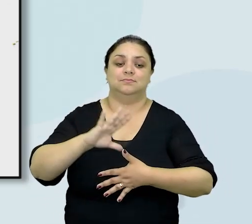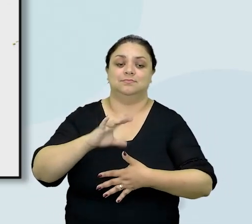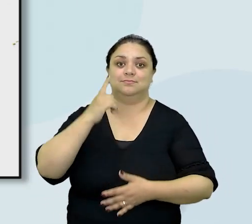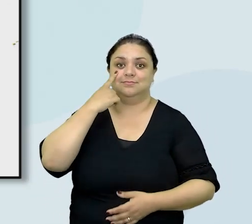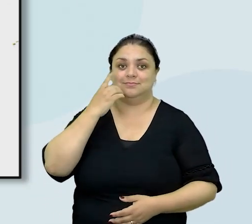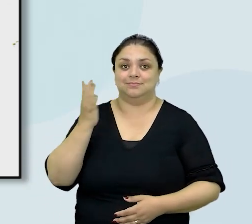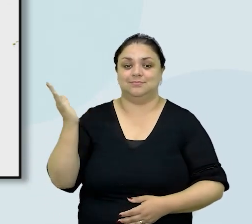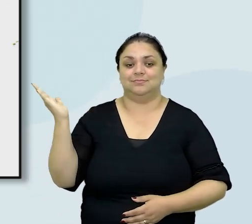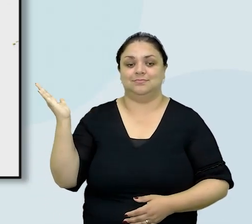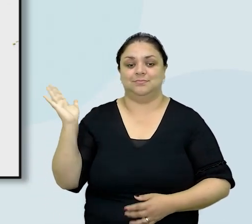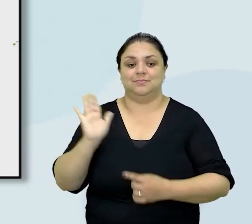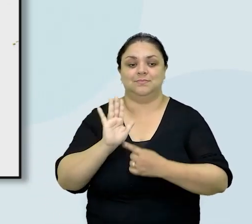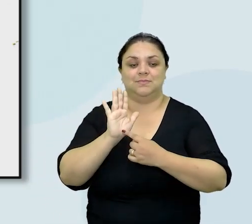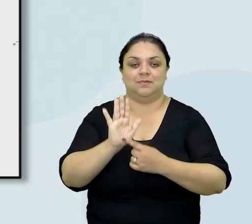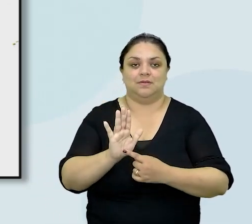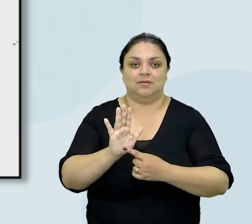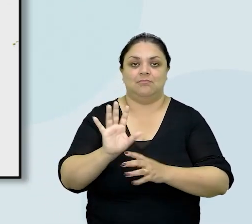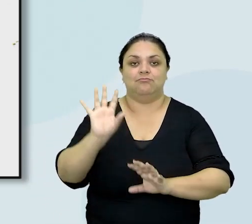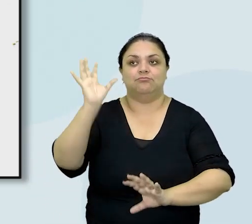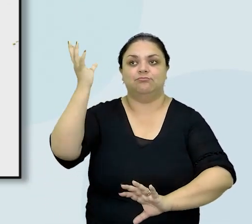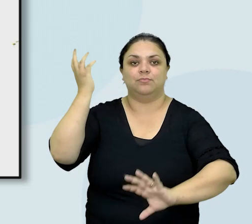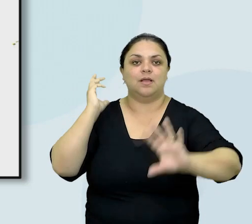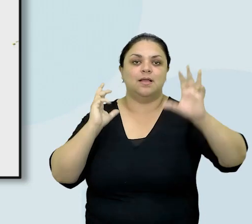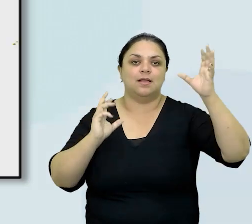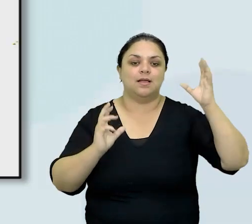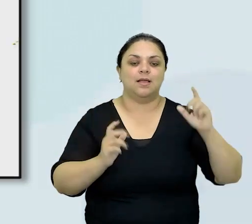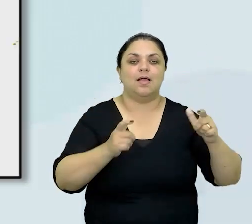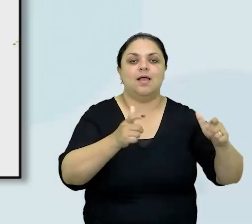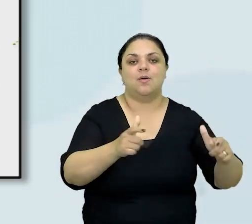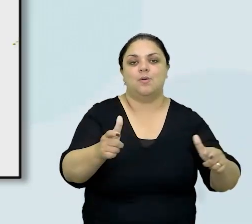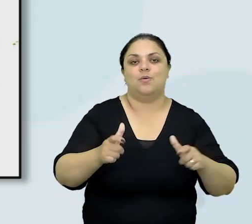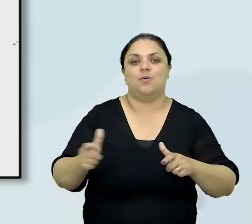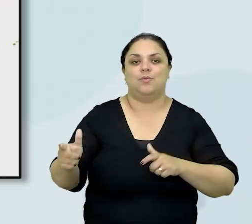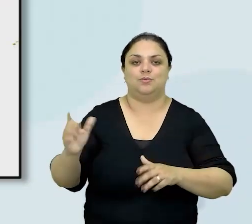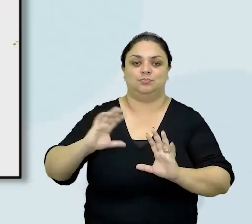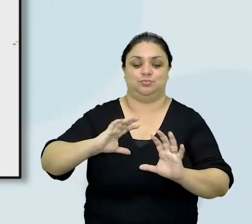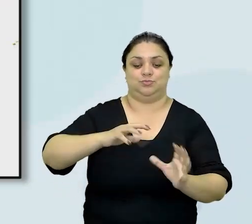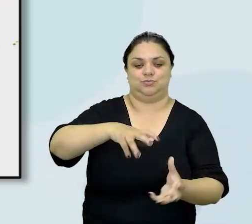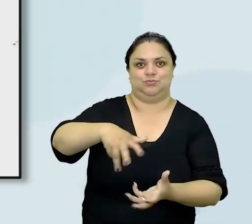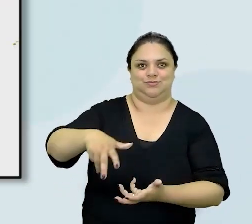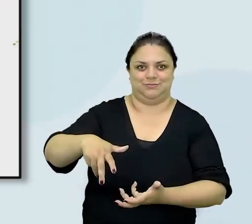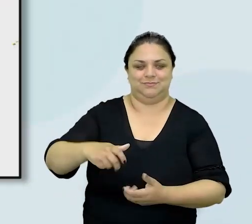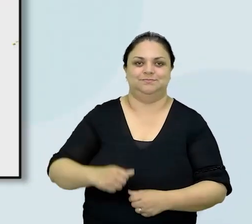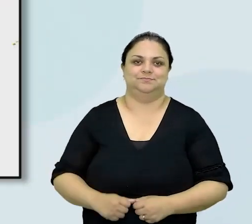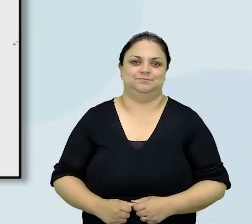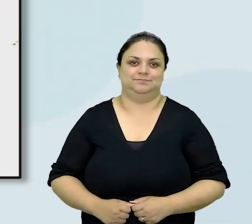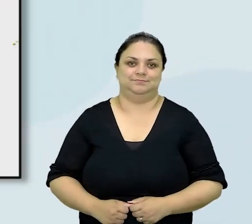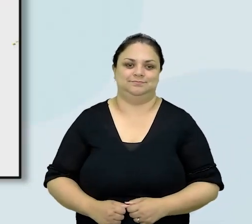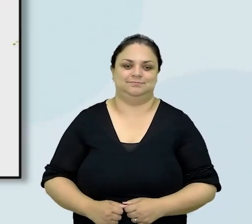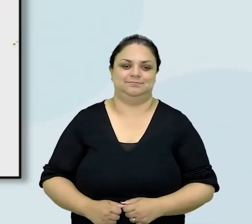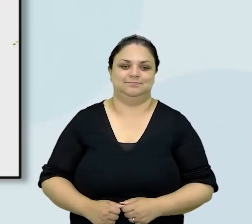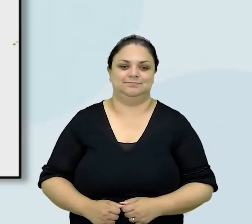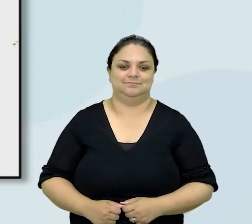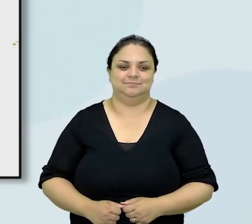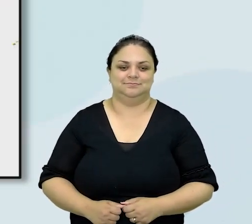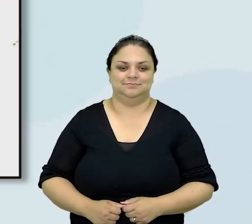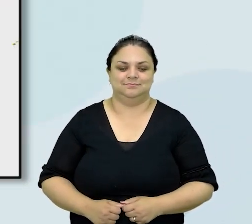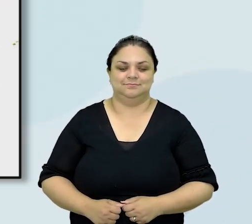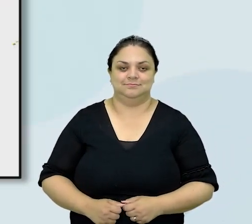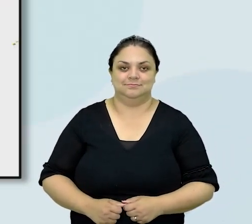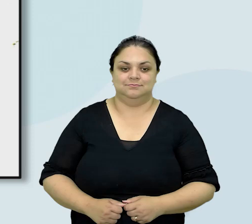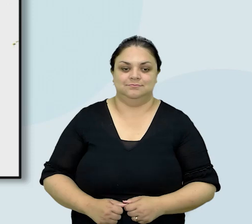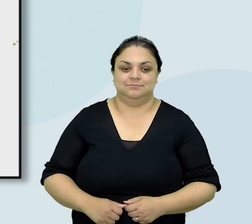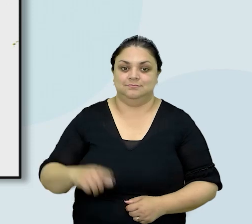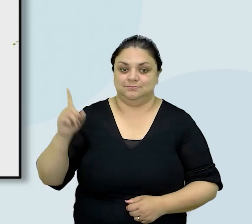que mostra os biomas do mundo. Aqui nós já saímos do Brasil, avançamos para o mundo. Então, aqui